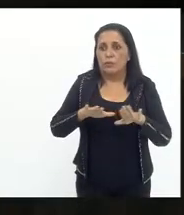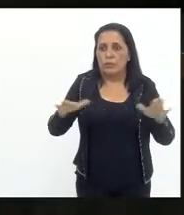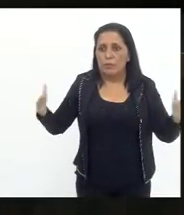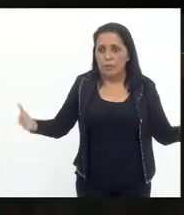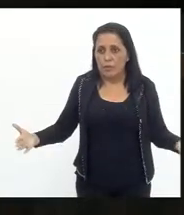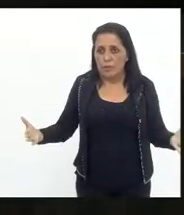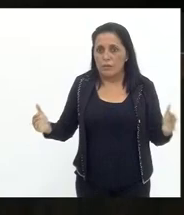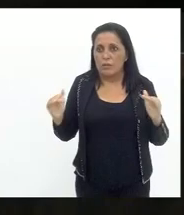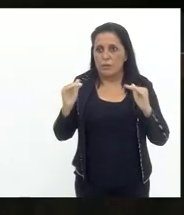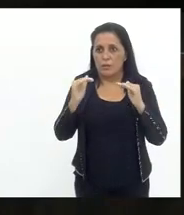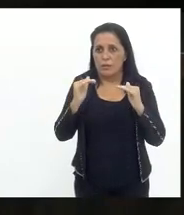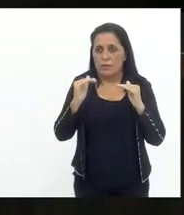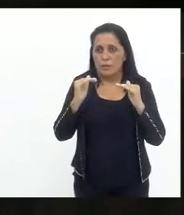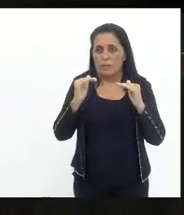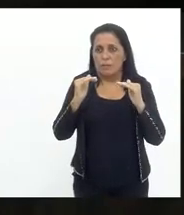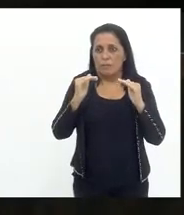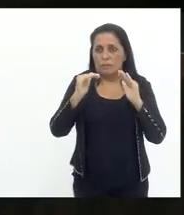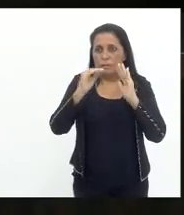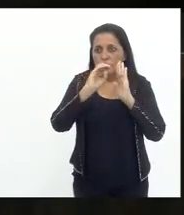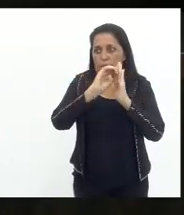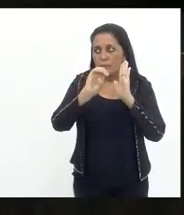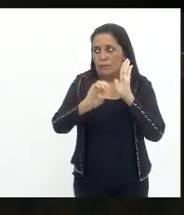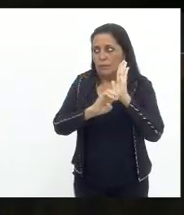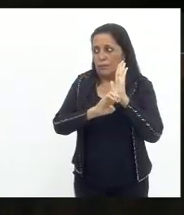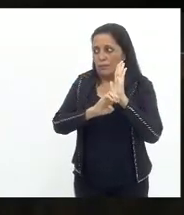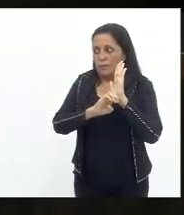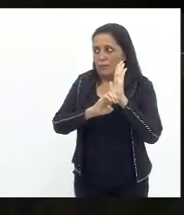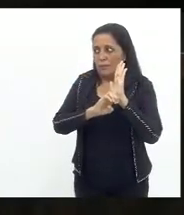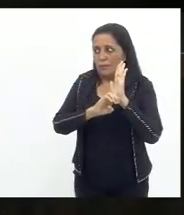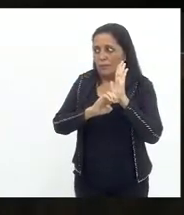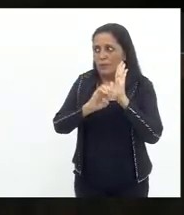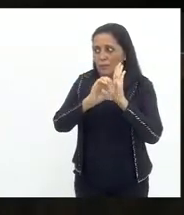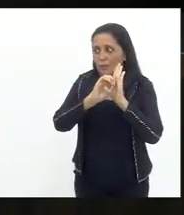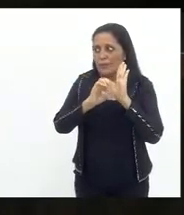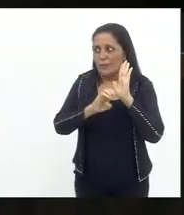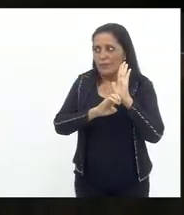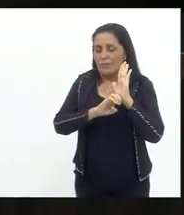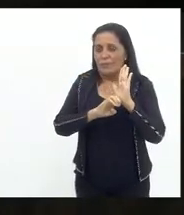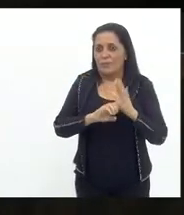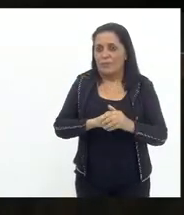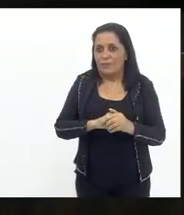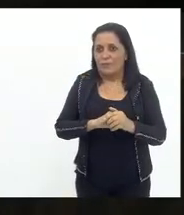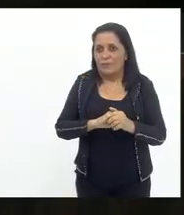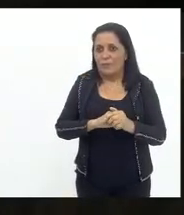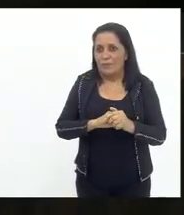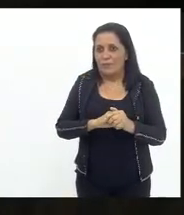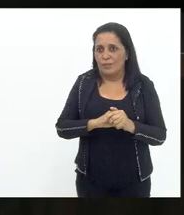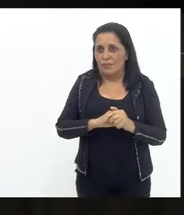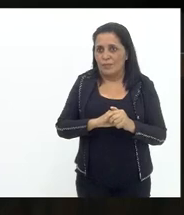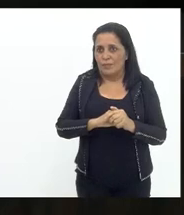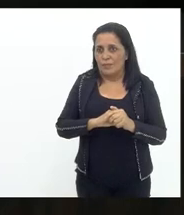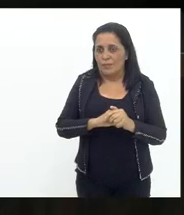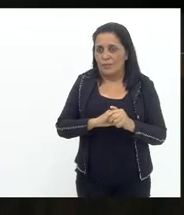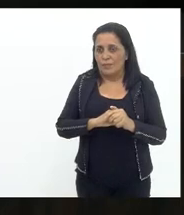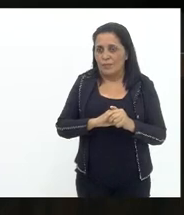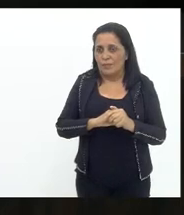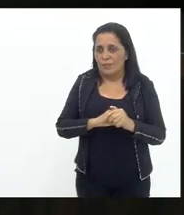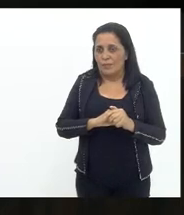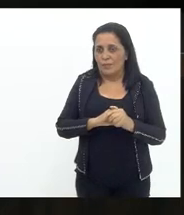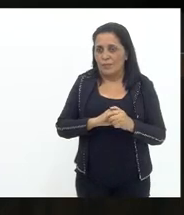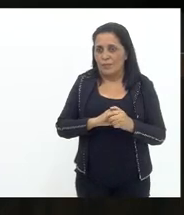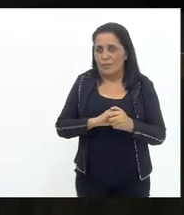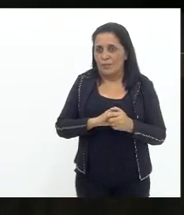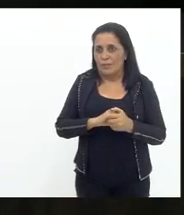a emenda. Pela aprovação da emenda modificativa número 7. Deputado Charles, líder